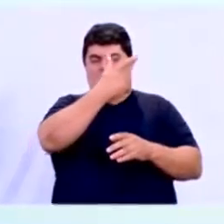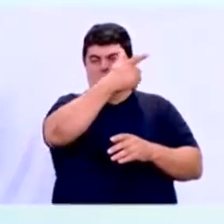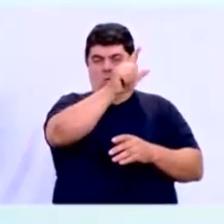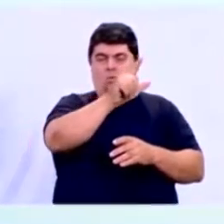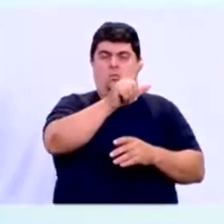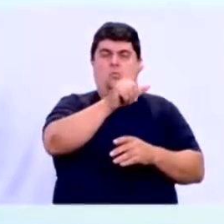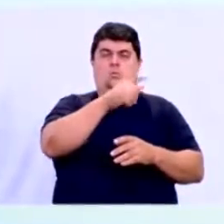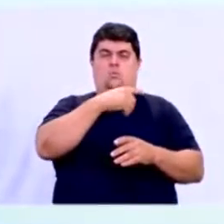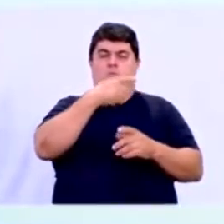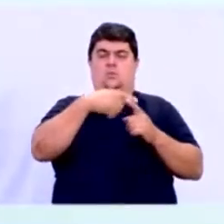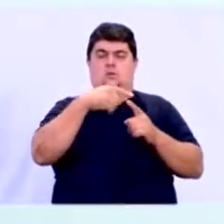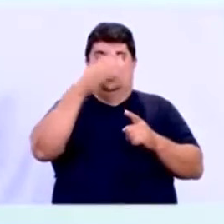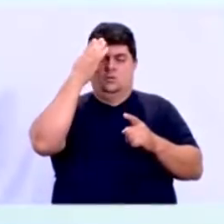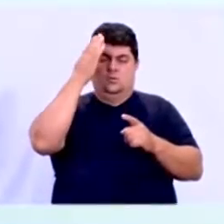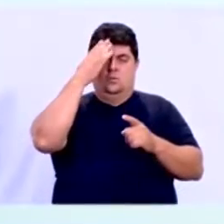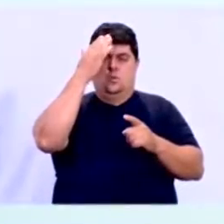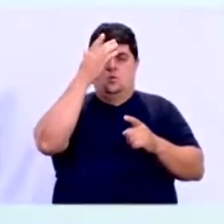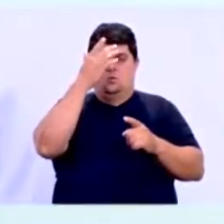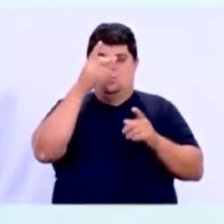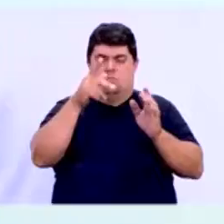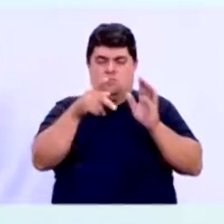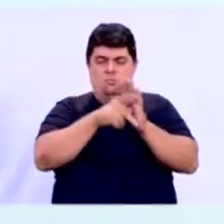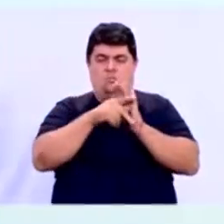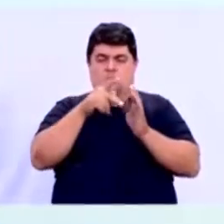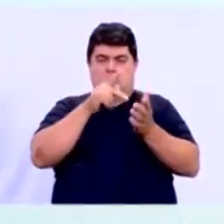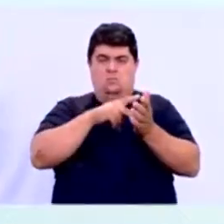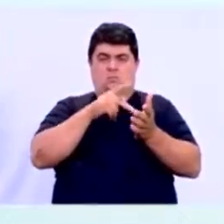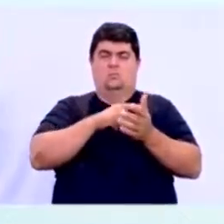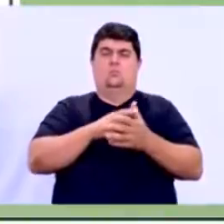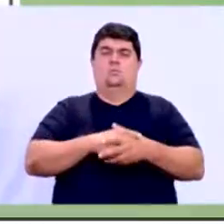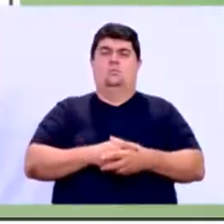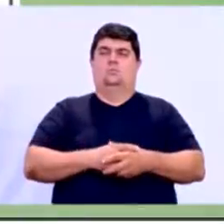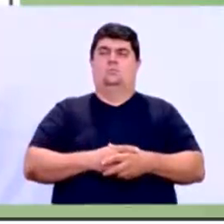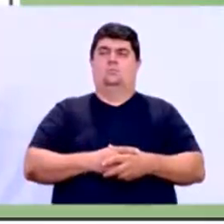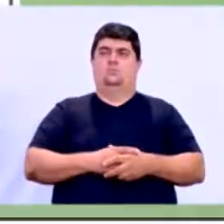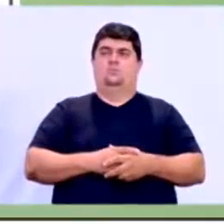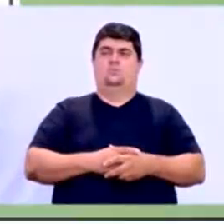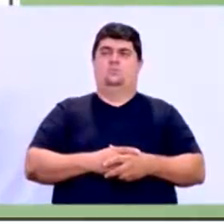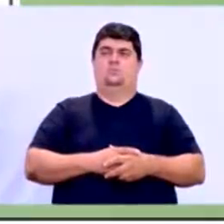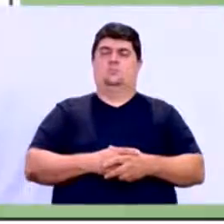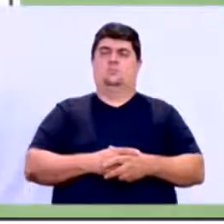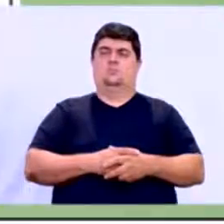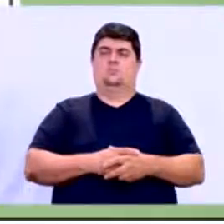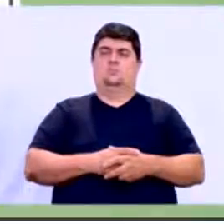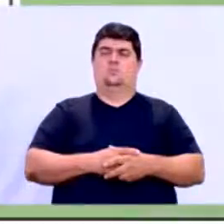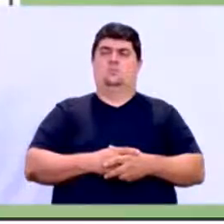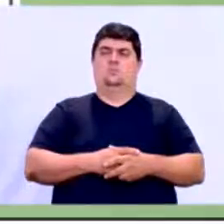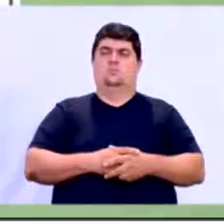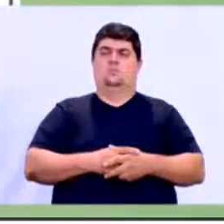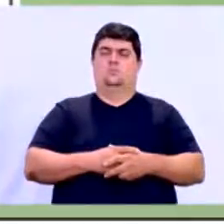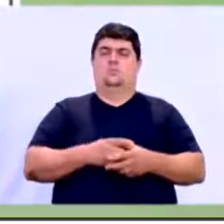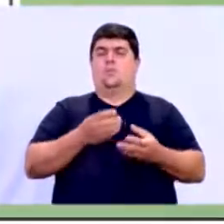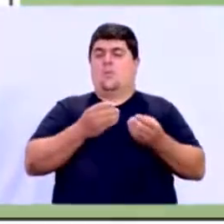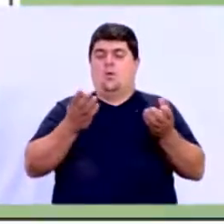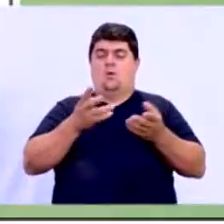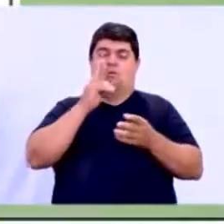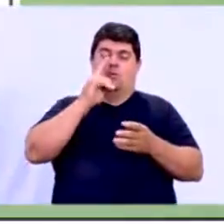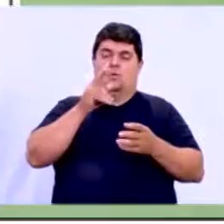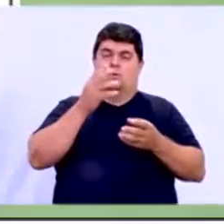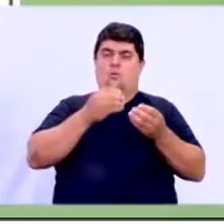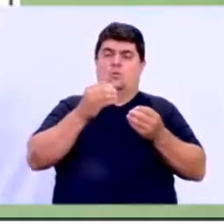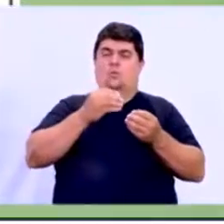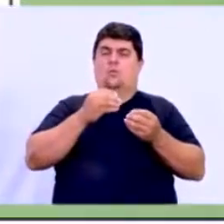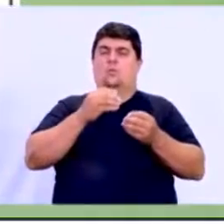adaptar aquilo para a sua realidade. Tudo bem? Então vamos ver rapidinho aqui, né, como é a estrutura, né, da capa